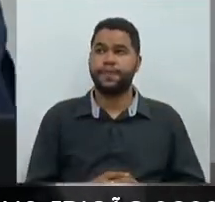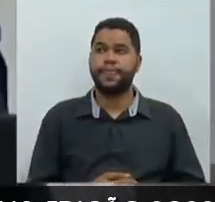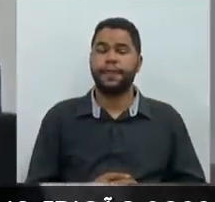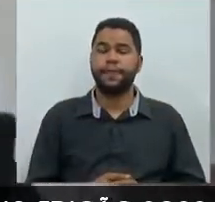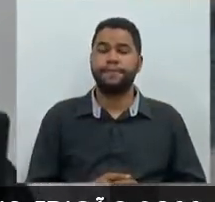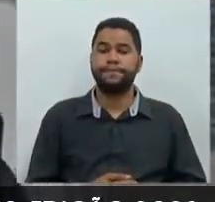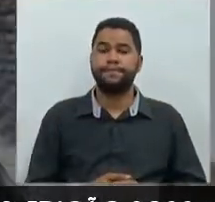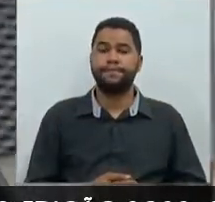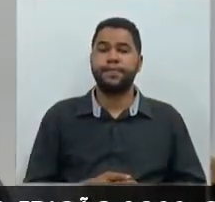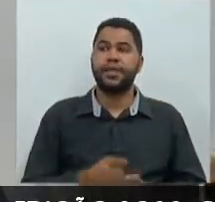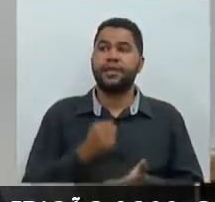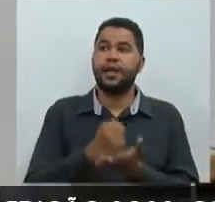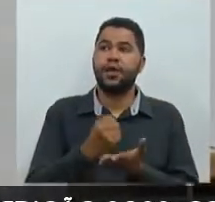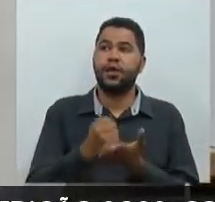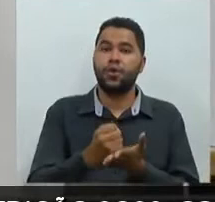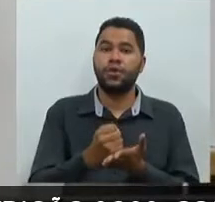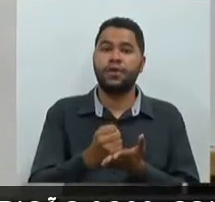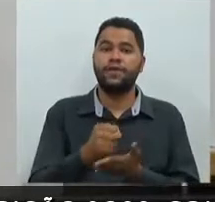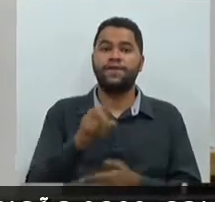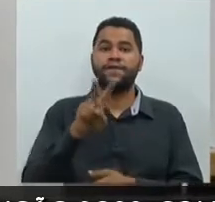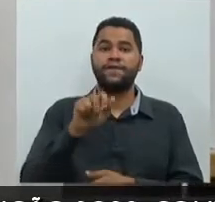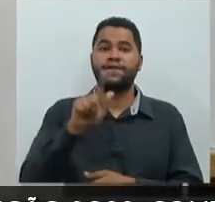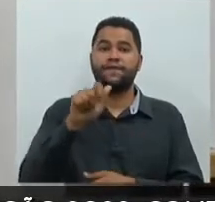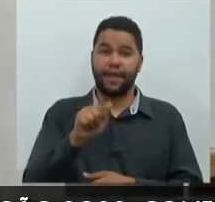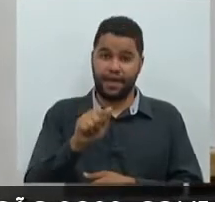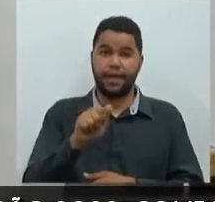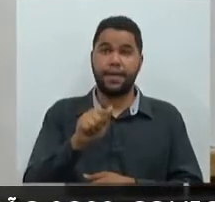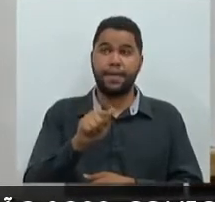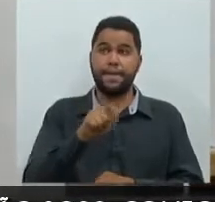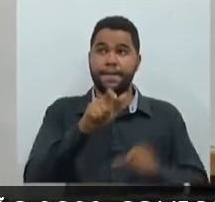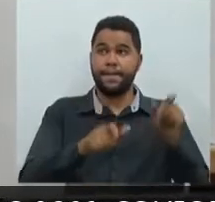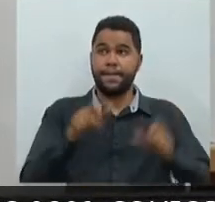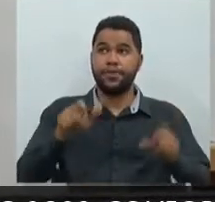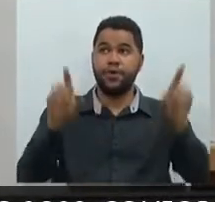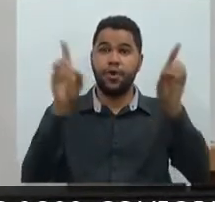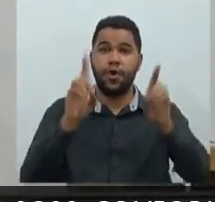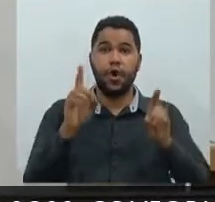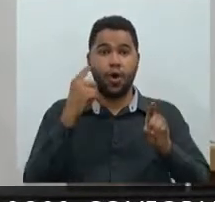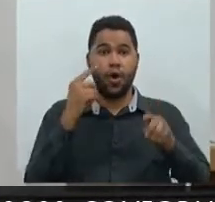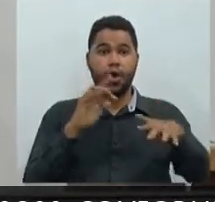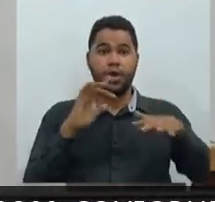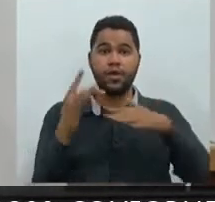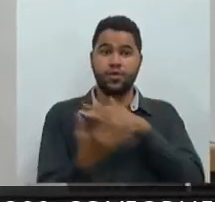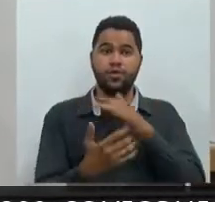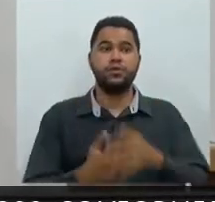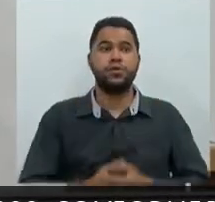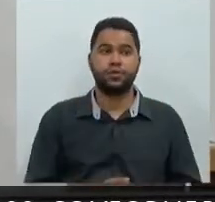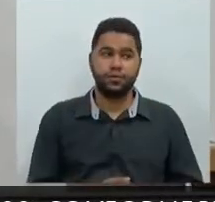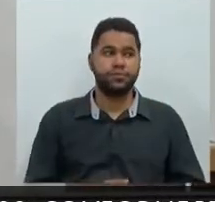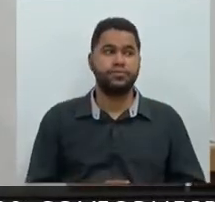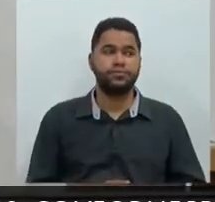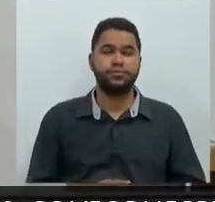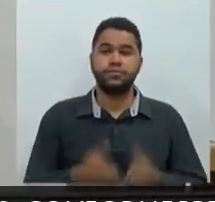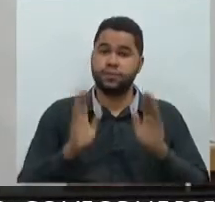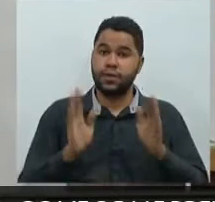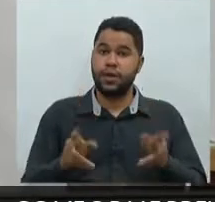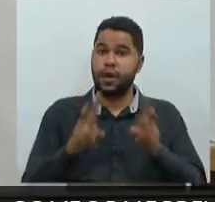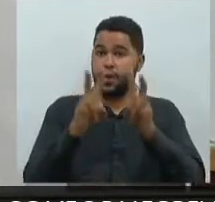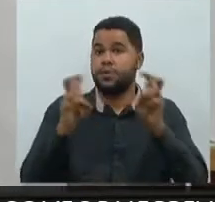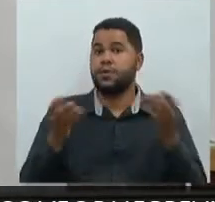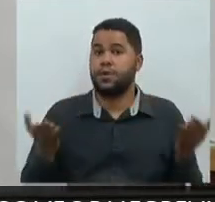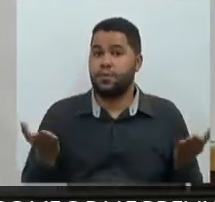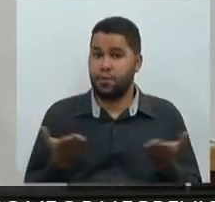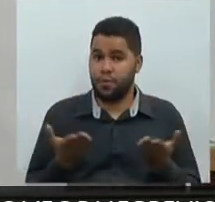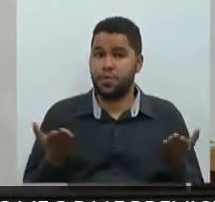Minas está contratando vagas para pessoa com deficiência, está aqui nas redes sociais. E já que o tema de hoje